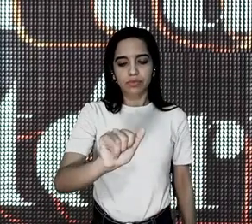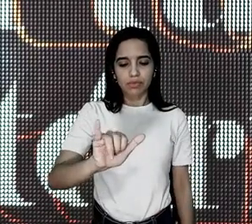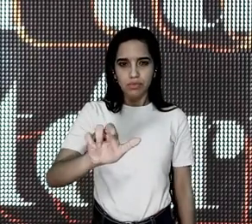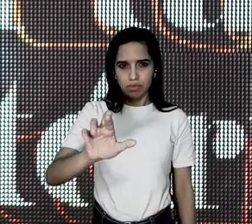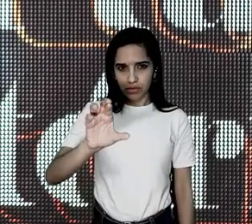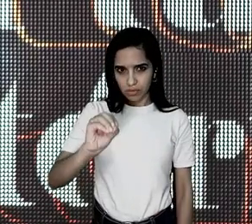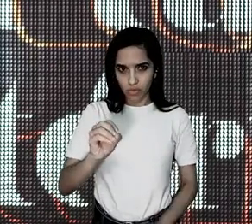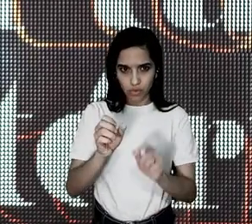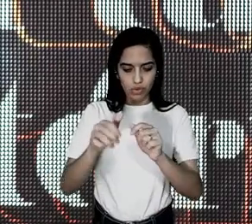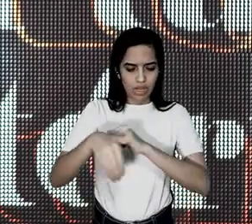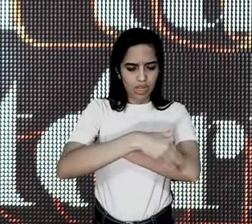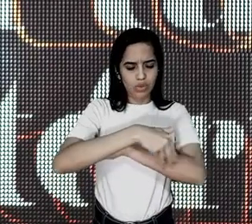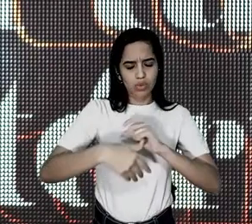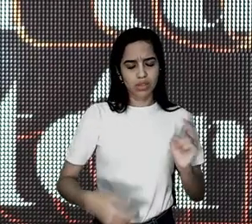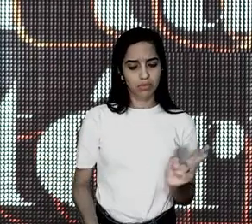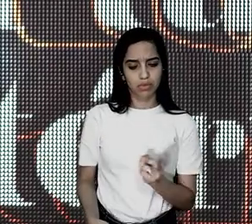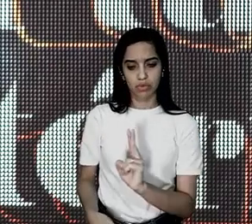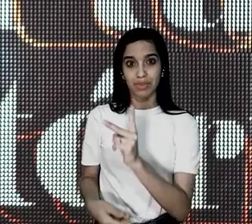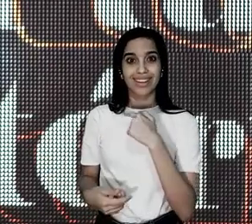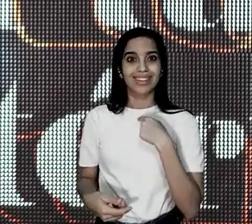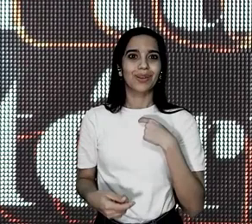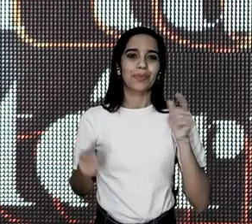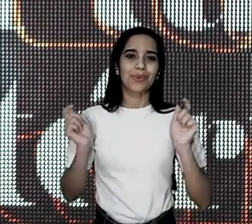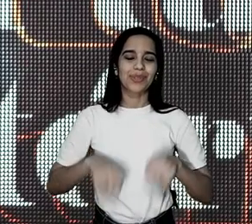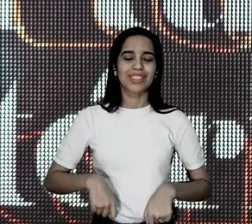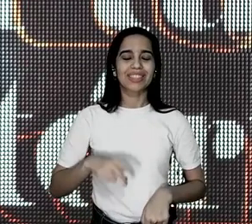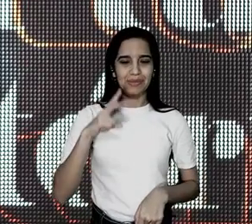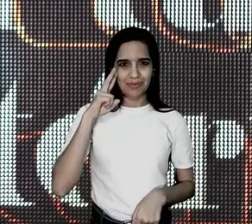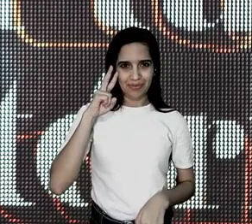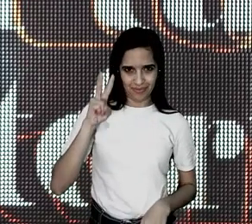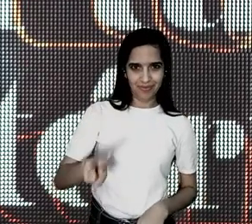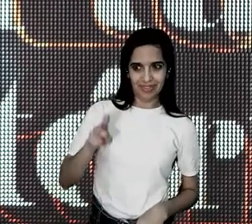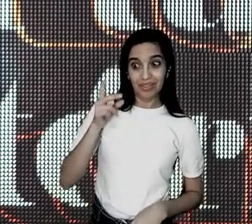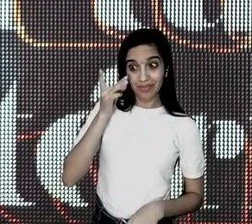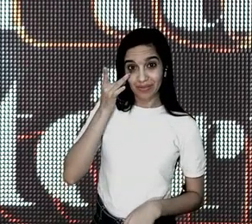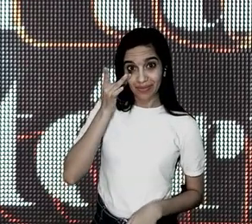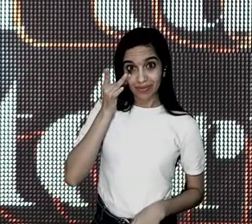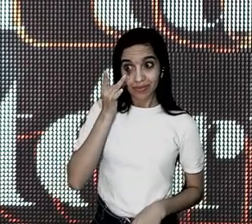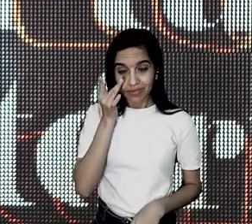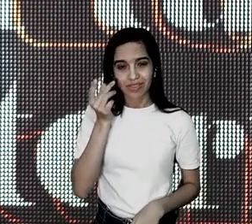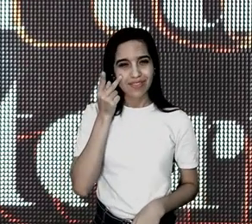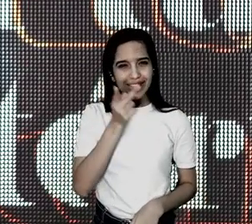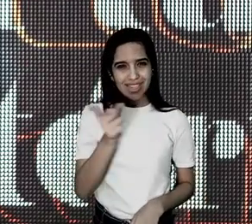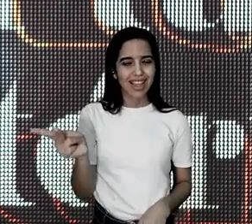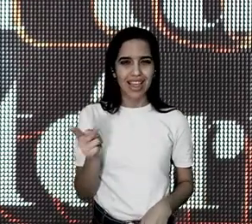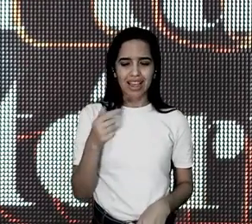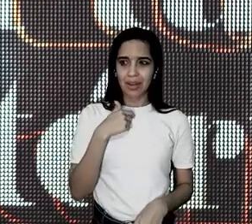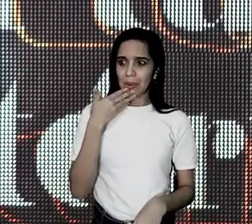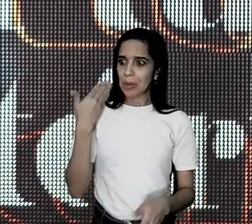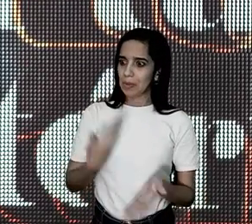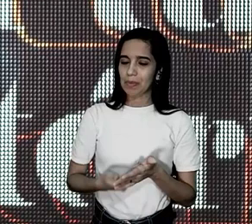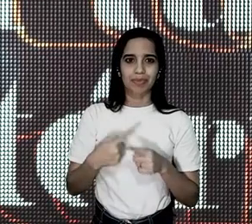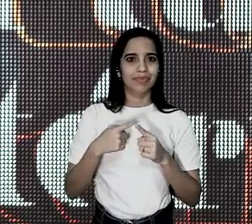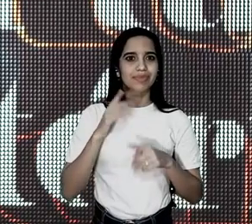daquela região. E eu tive o privilégio de ter estado lá e eu fiquei surpresa. Porque eu imaginava, a